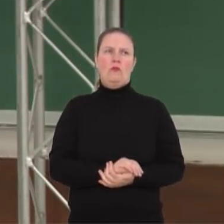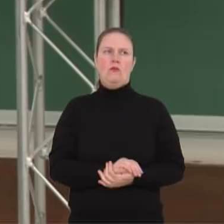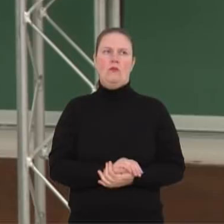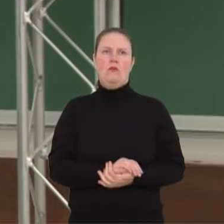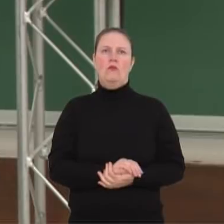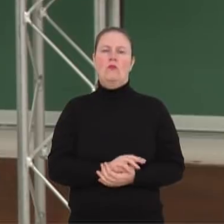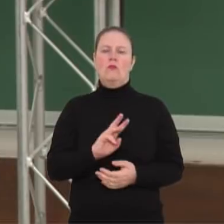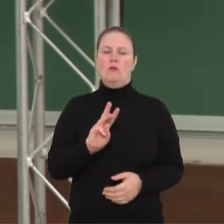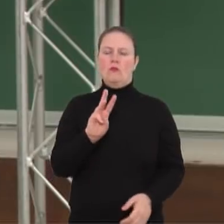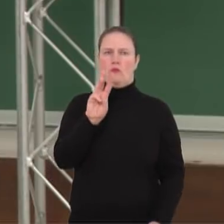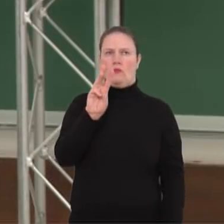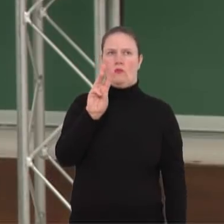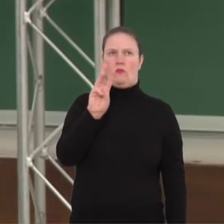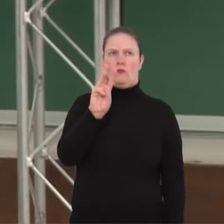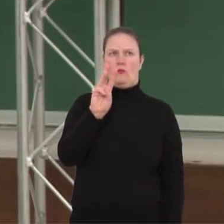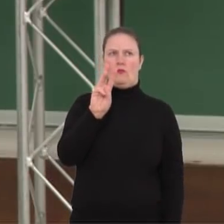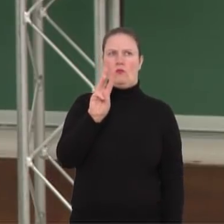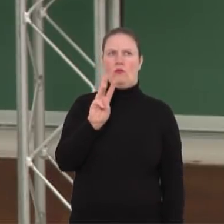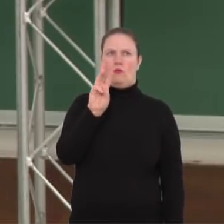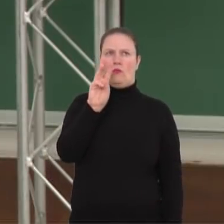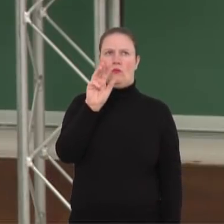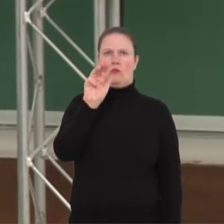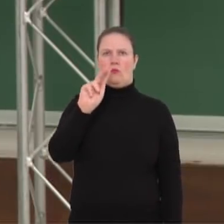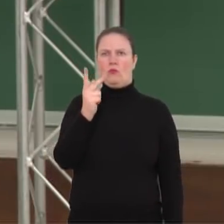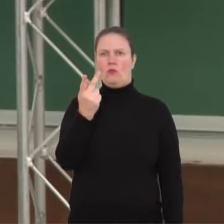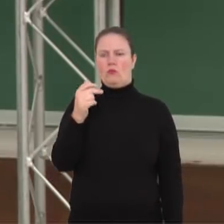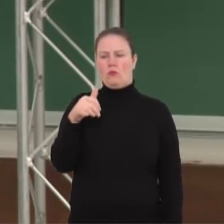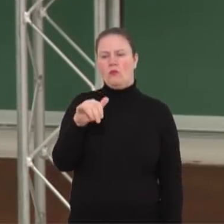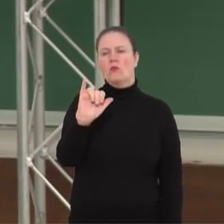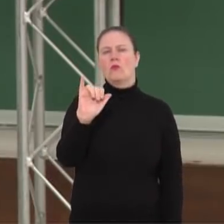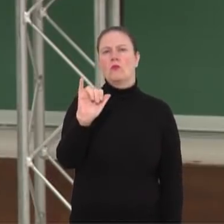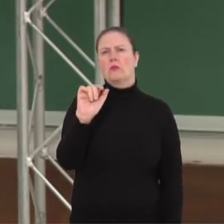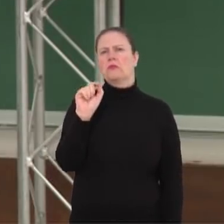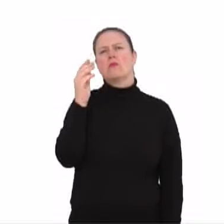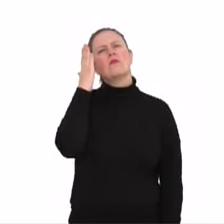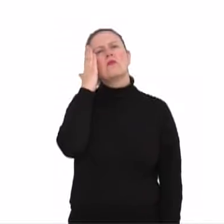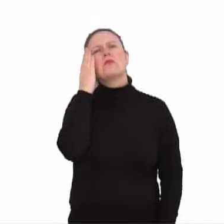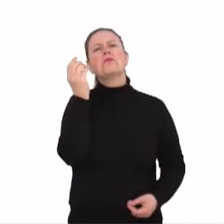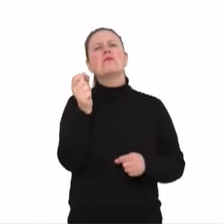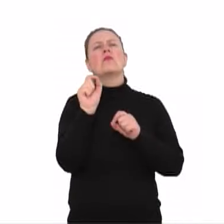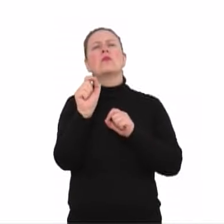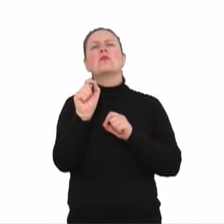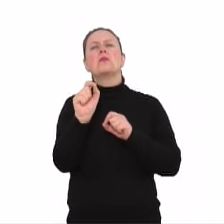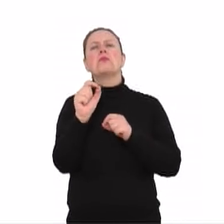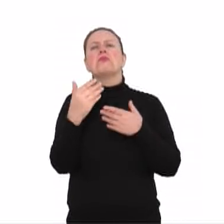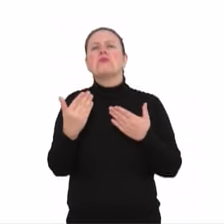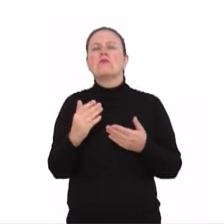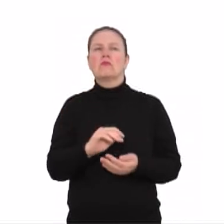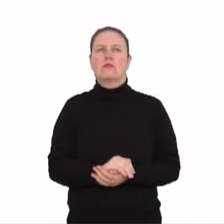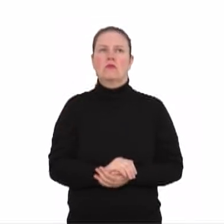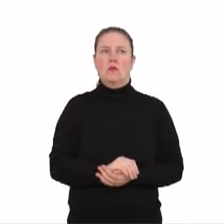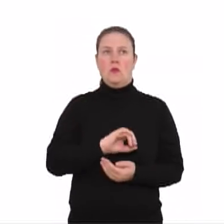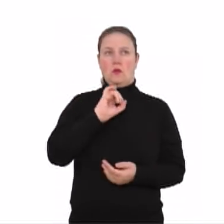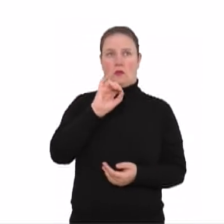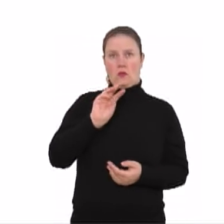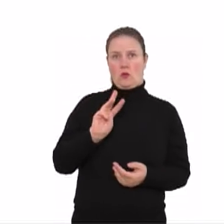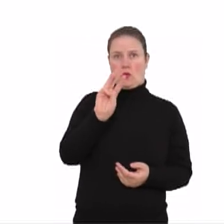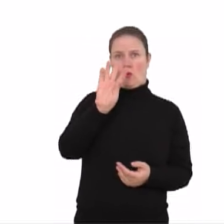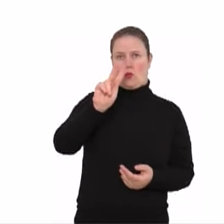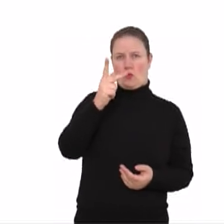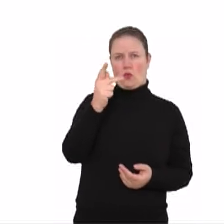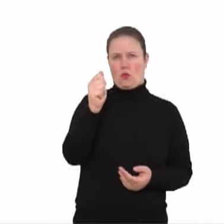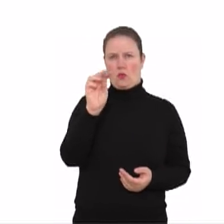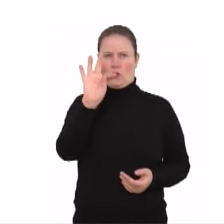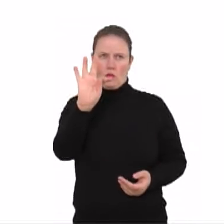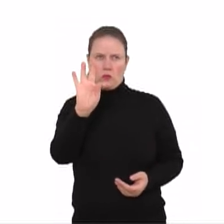o why, o que eu quero saber? Como é que é a minha resposta? Como é que ela começa? Quando eu tenho o what, o que eu quero saber? E